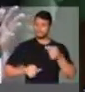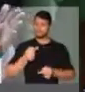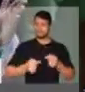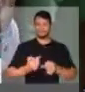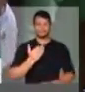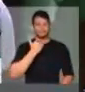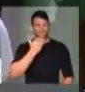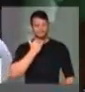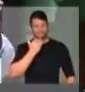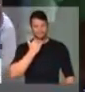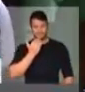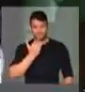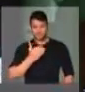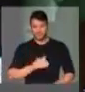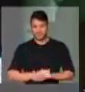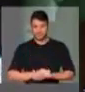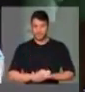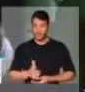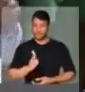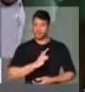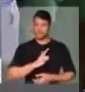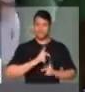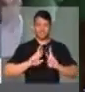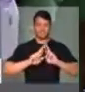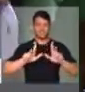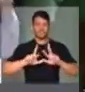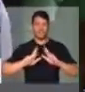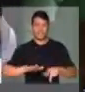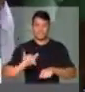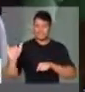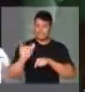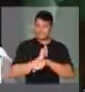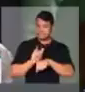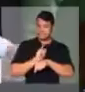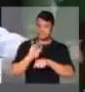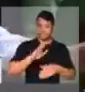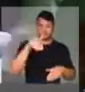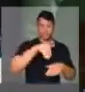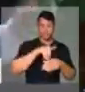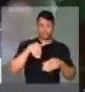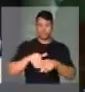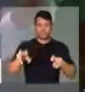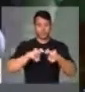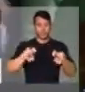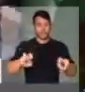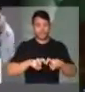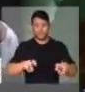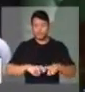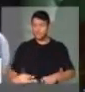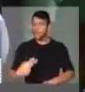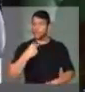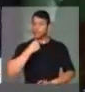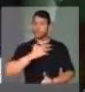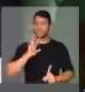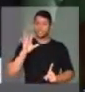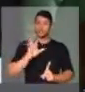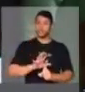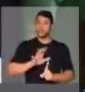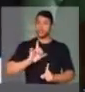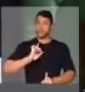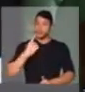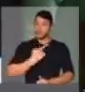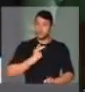cabe. As diferenças táticas da eleição da mesa da Câmara não pode contaminar a nossa